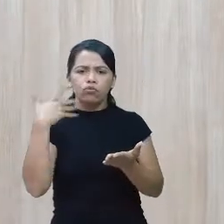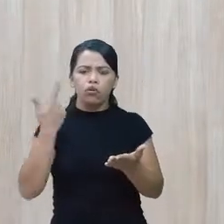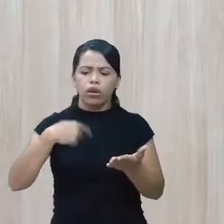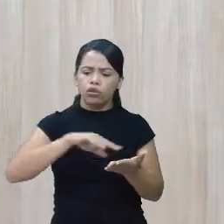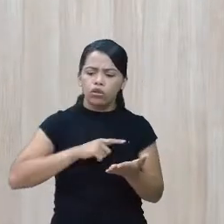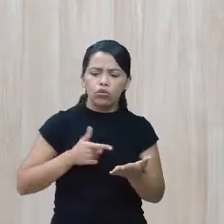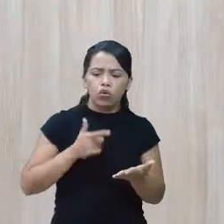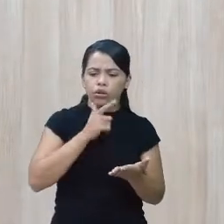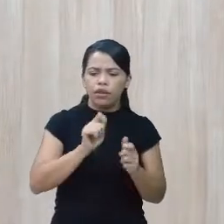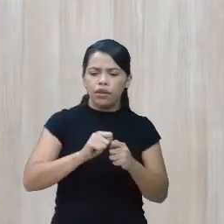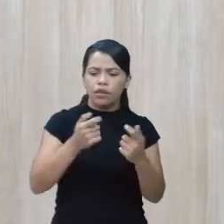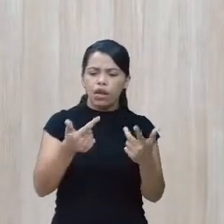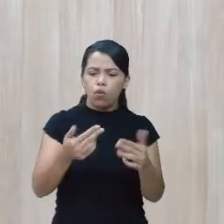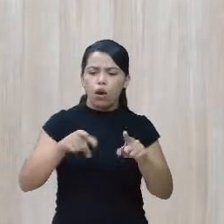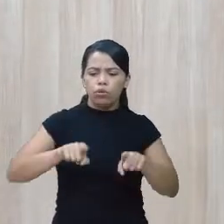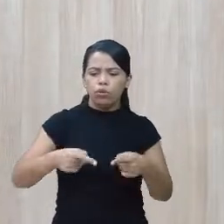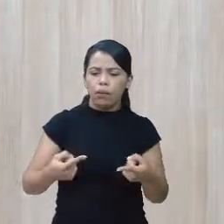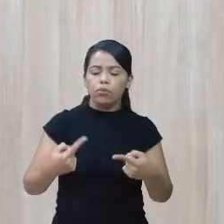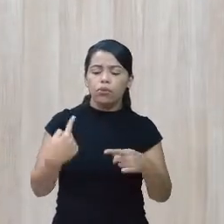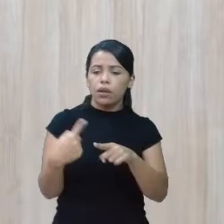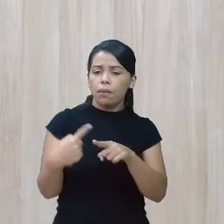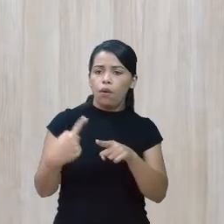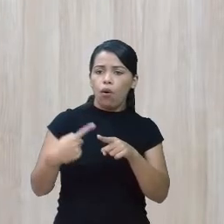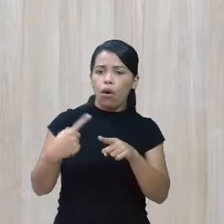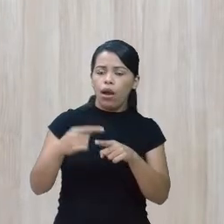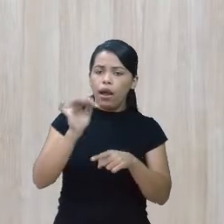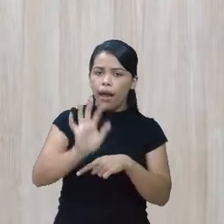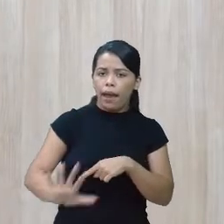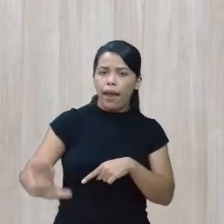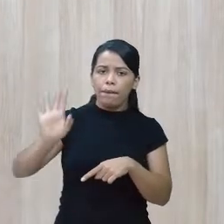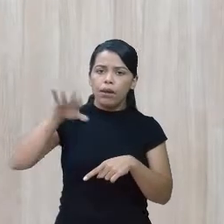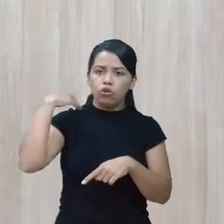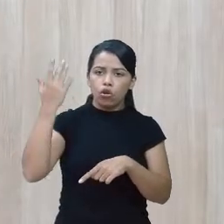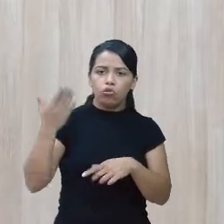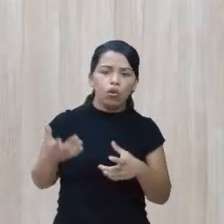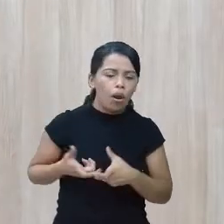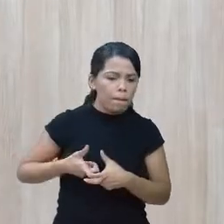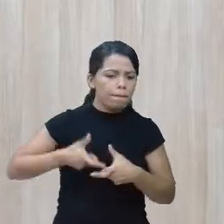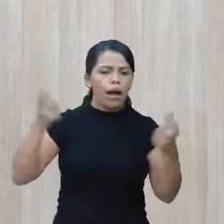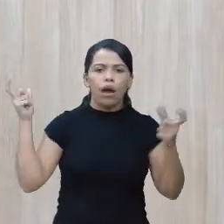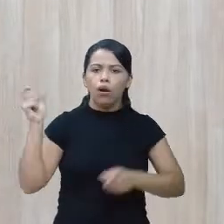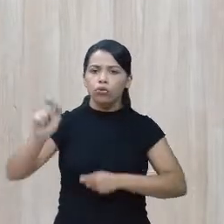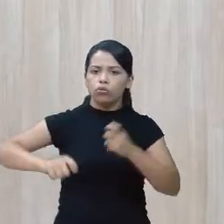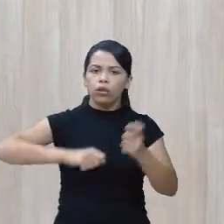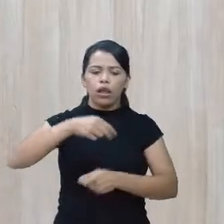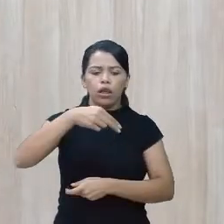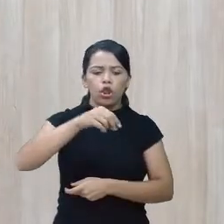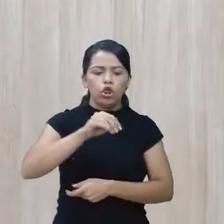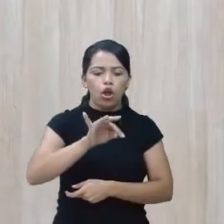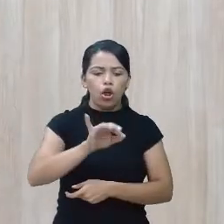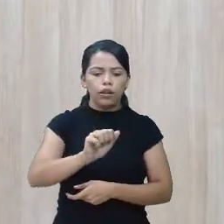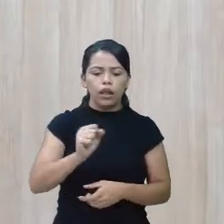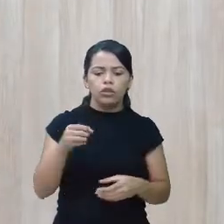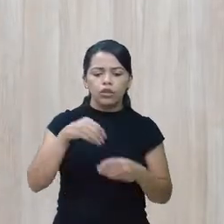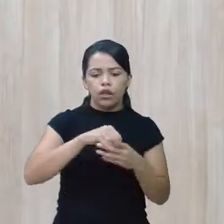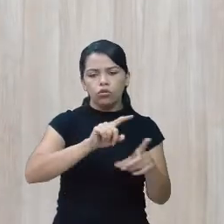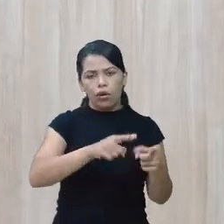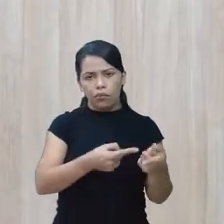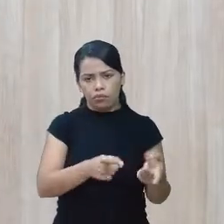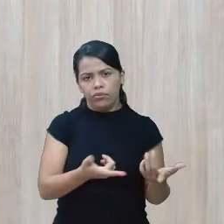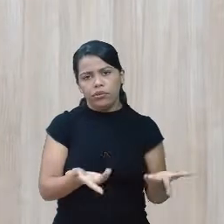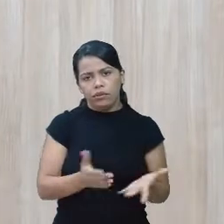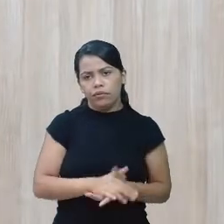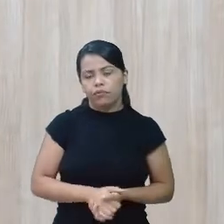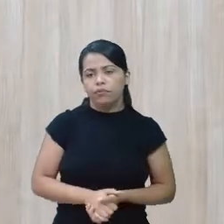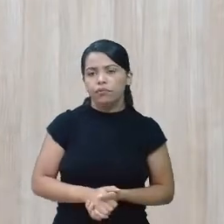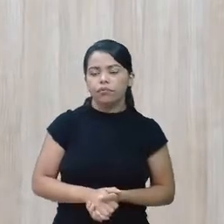porque a diversidade sonora ela é muito maior do que a quantidade de notas que existem e que são possíveis para se tocar uma música.